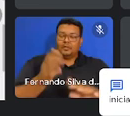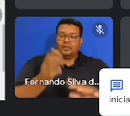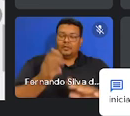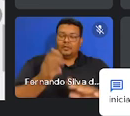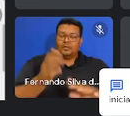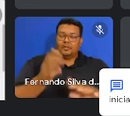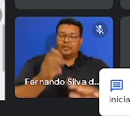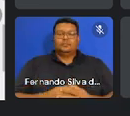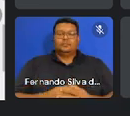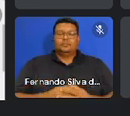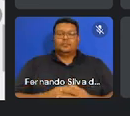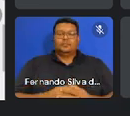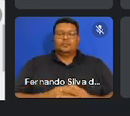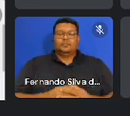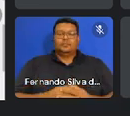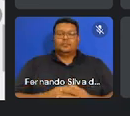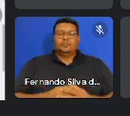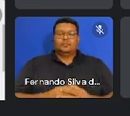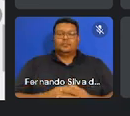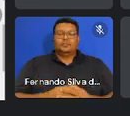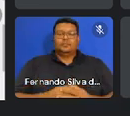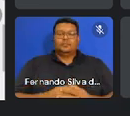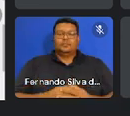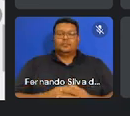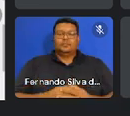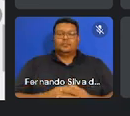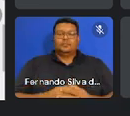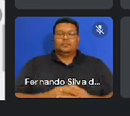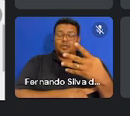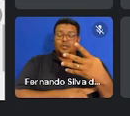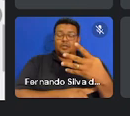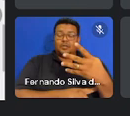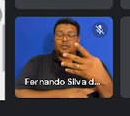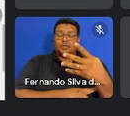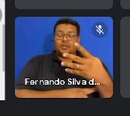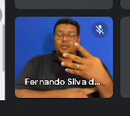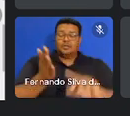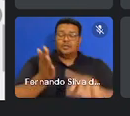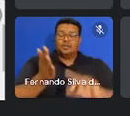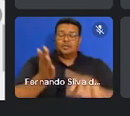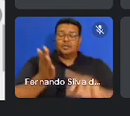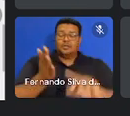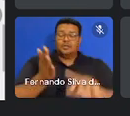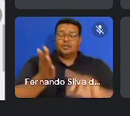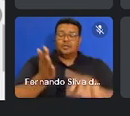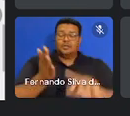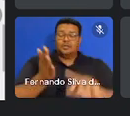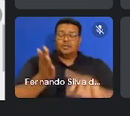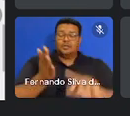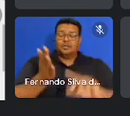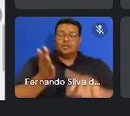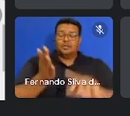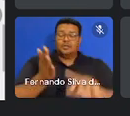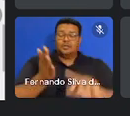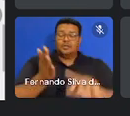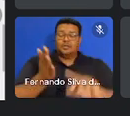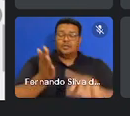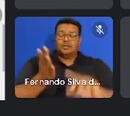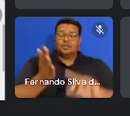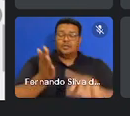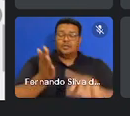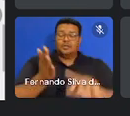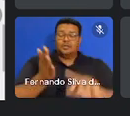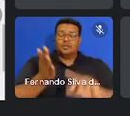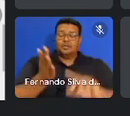a quarta e última avaliação vai ser uma prova que vai ser no domingo. Ela inicia às